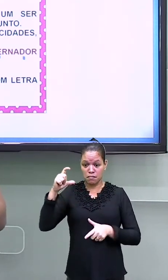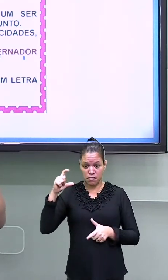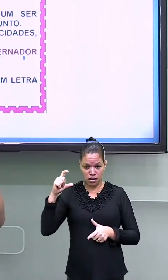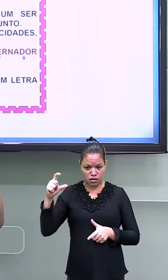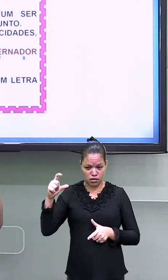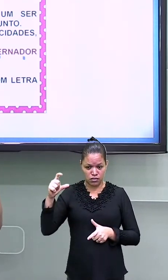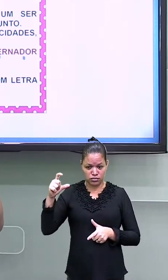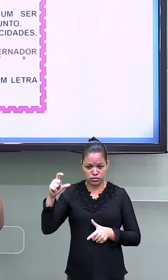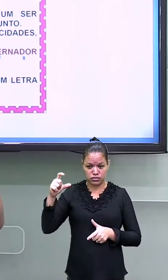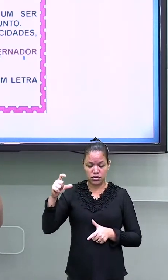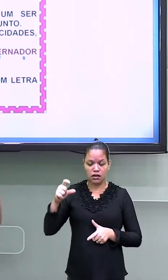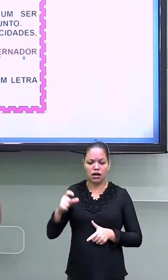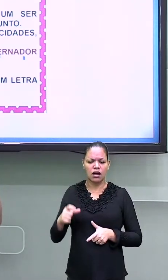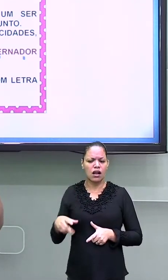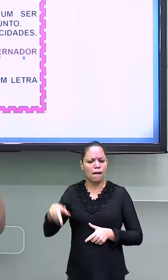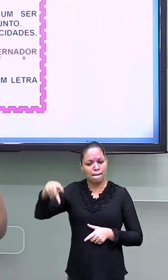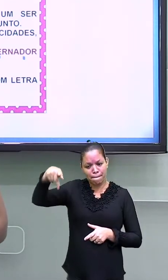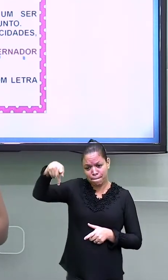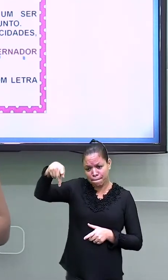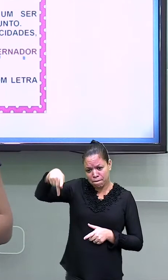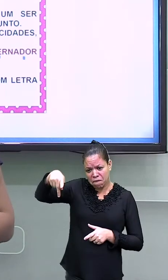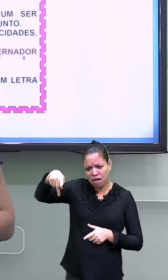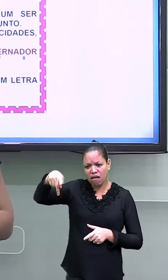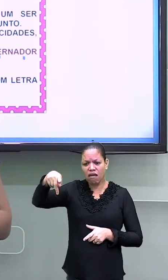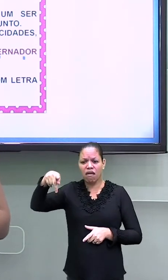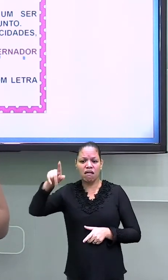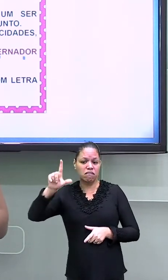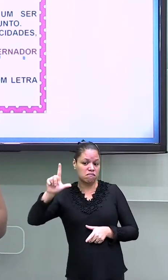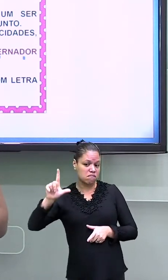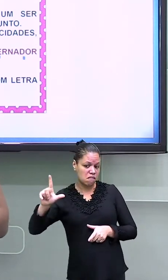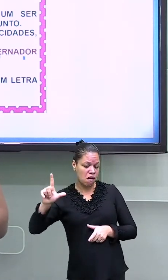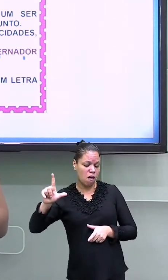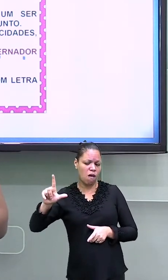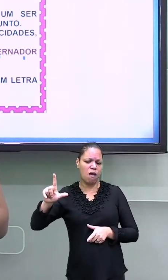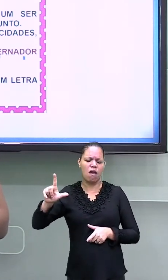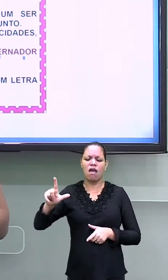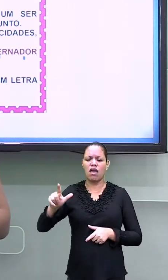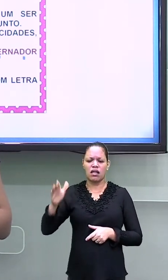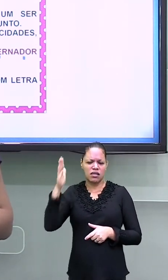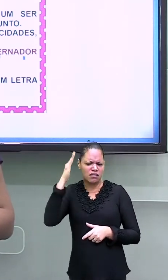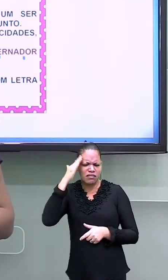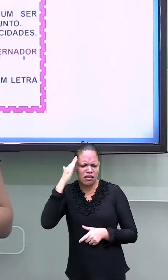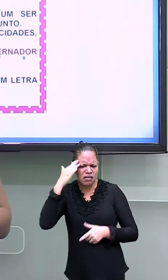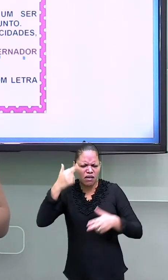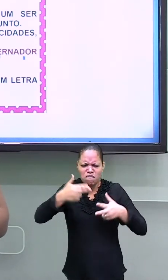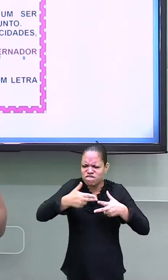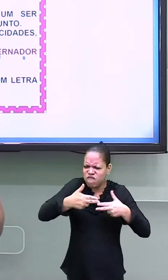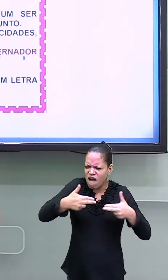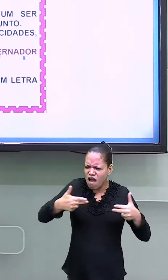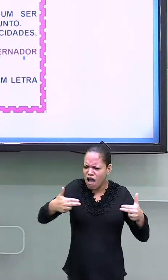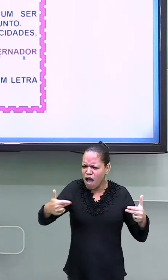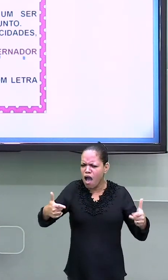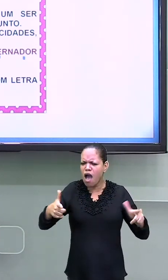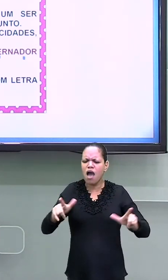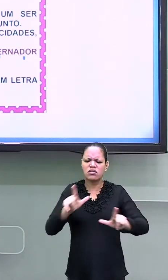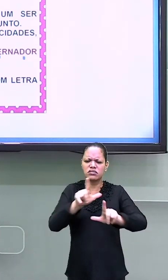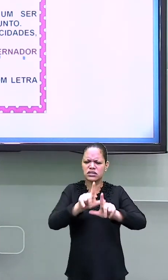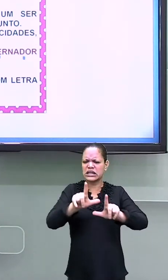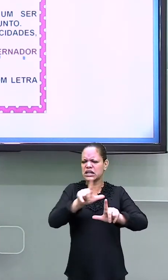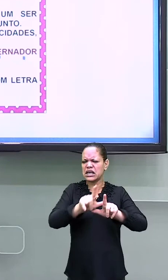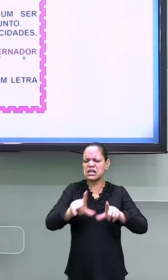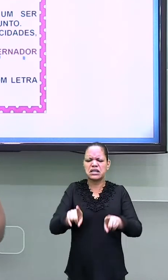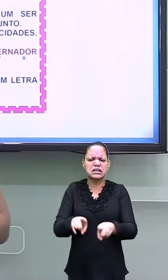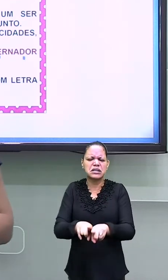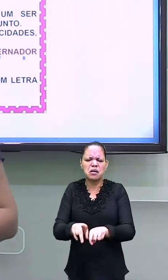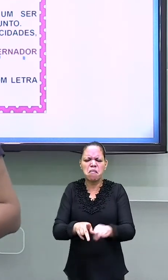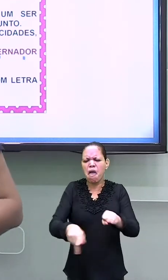né? Maiúsculo, Luciana, que foi o exemplo que a gente deu aqui, e outros nomes próprios de país,